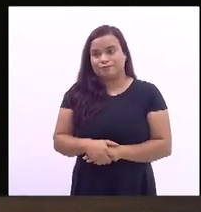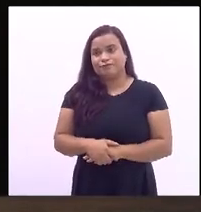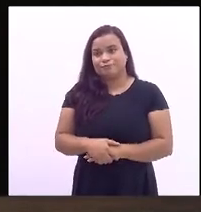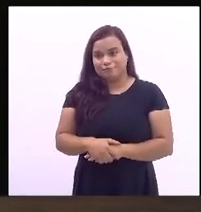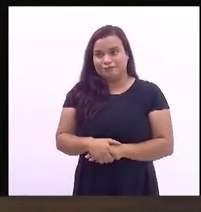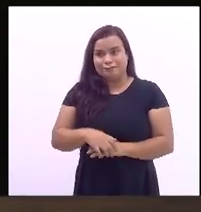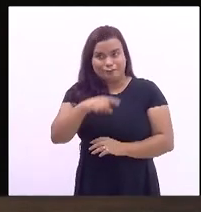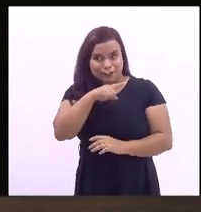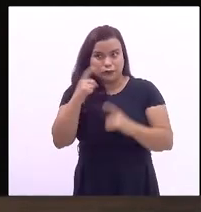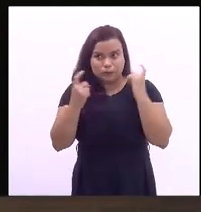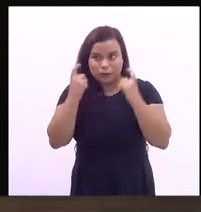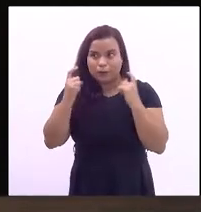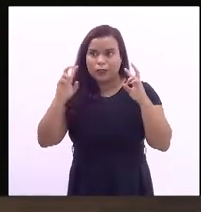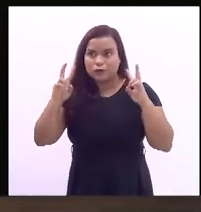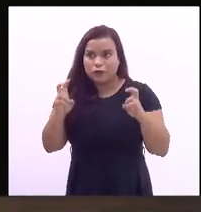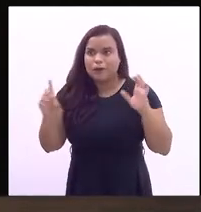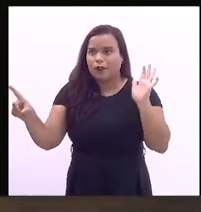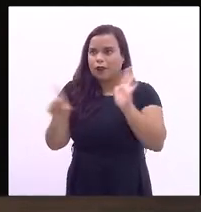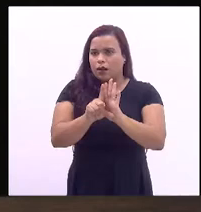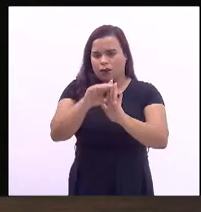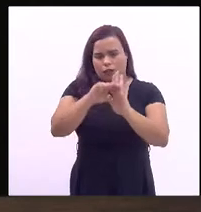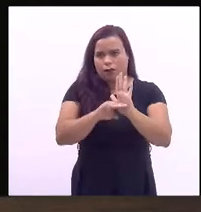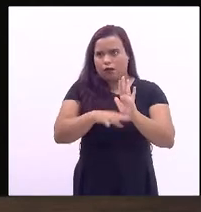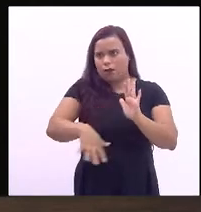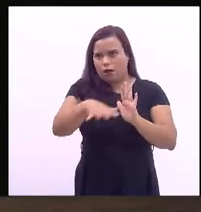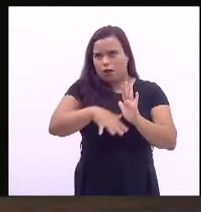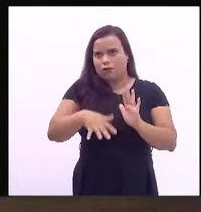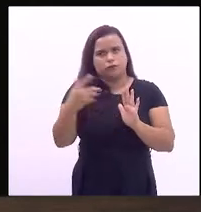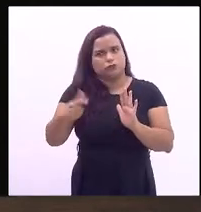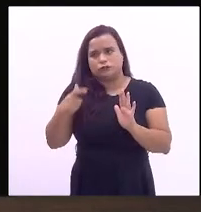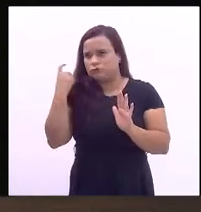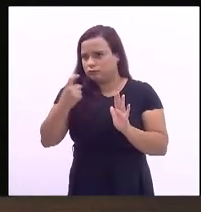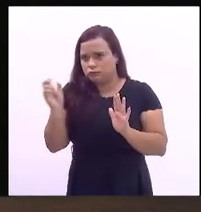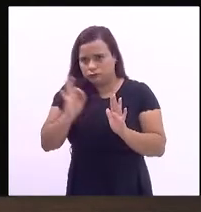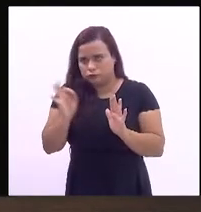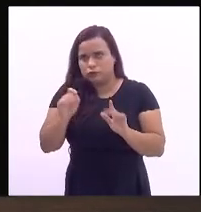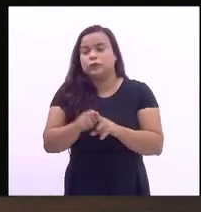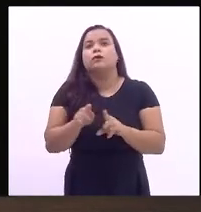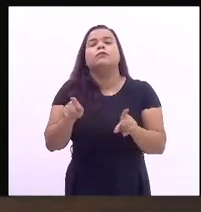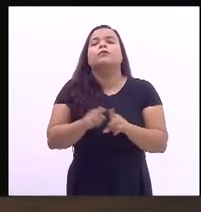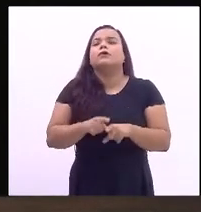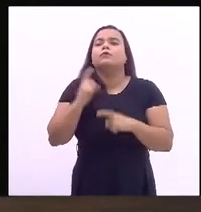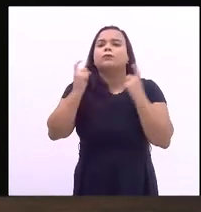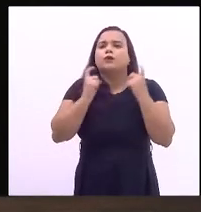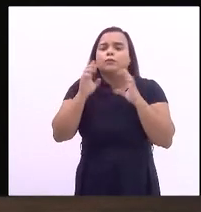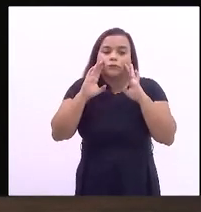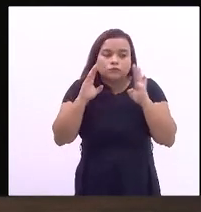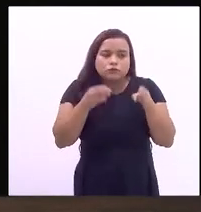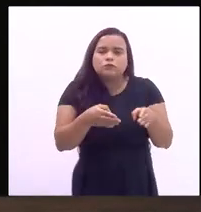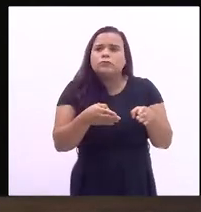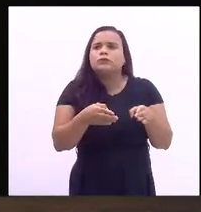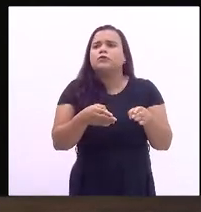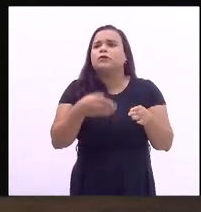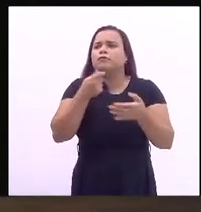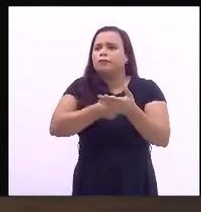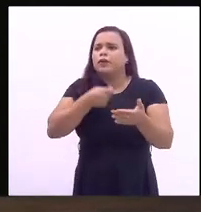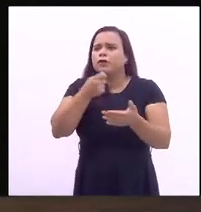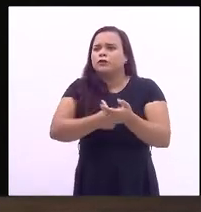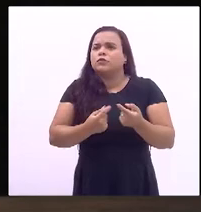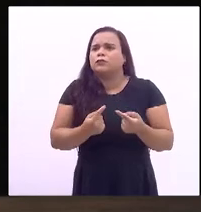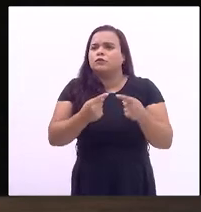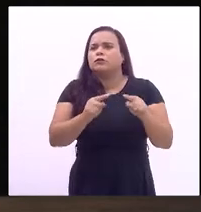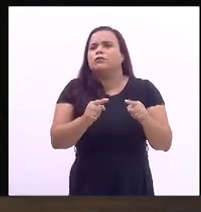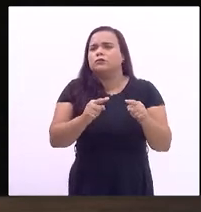nem um momento eu preocupado com a questão da legalização dessas áreas não são preocupados com a com um enfrentamento